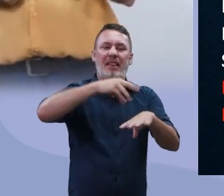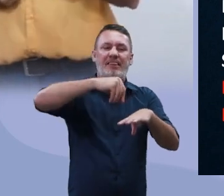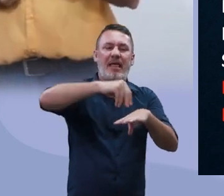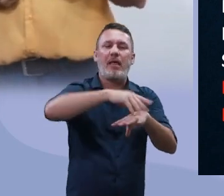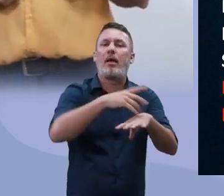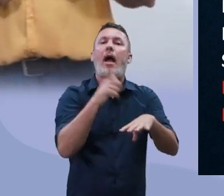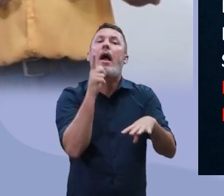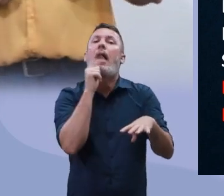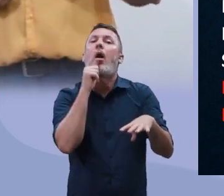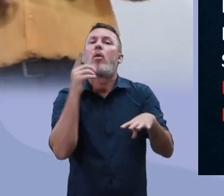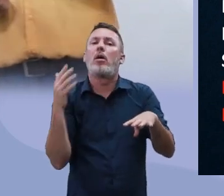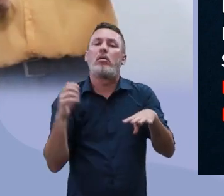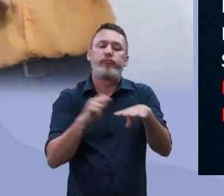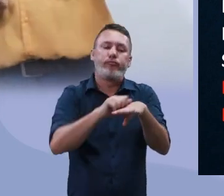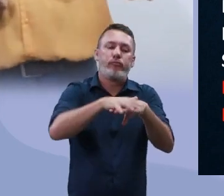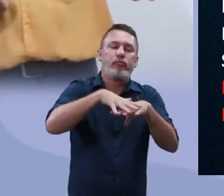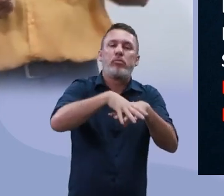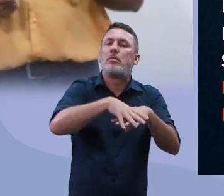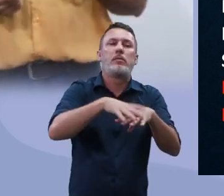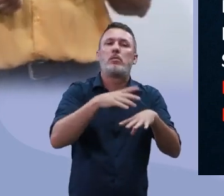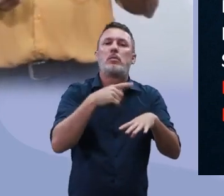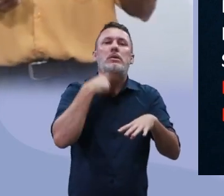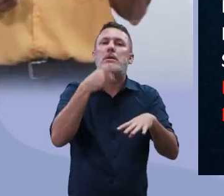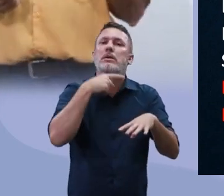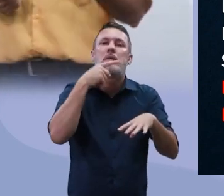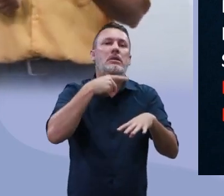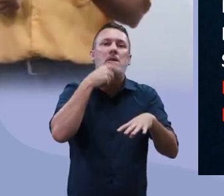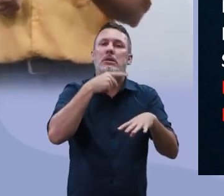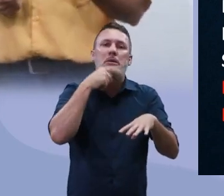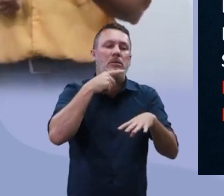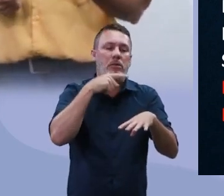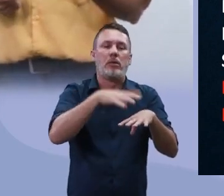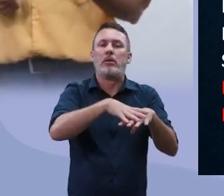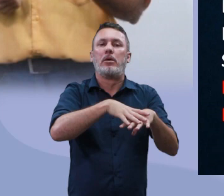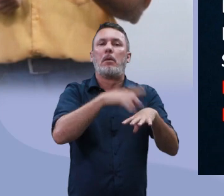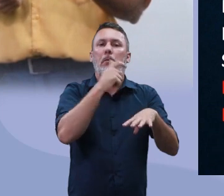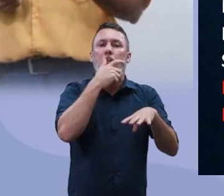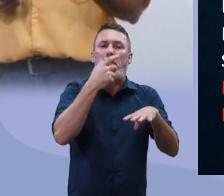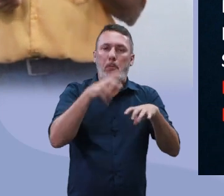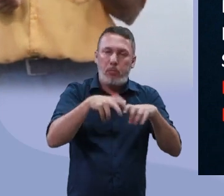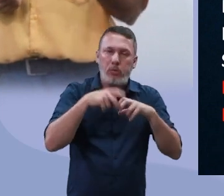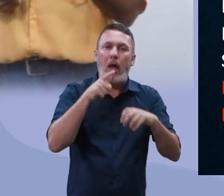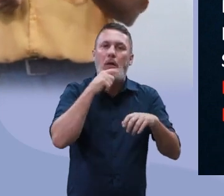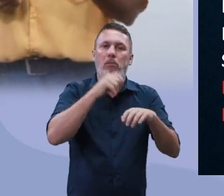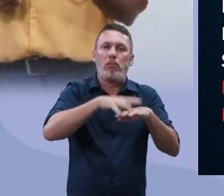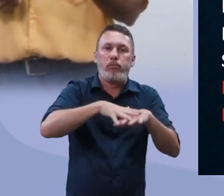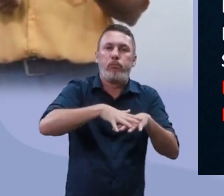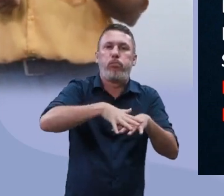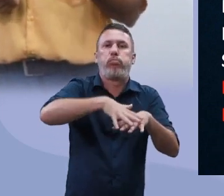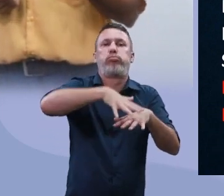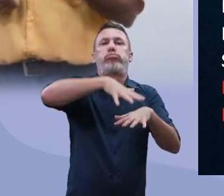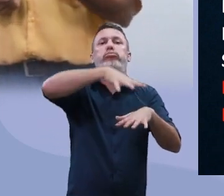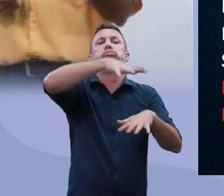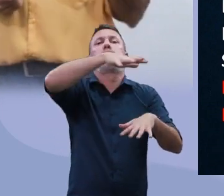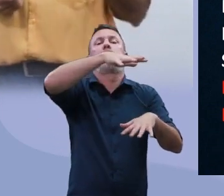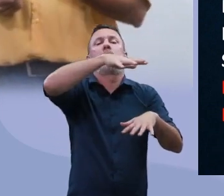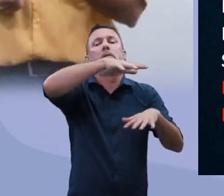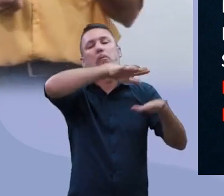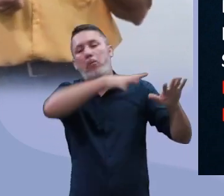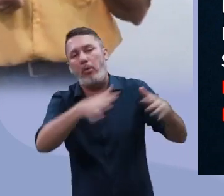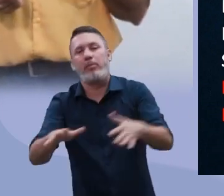vai ter esse dano, né, atingindo uma população, né, com grande representatividade. Né? Se nós, né,